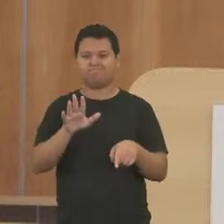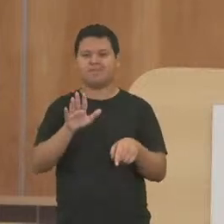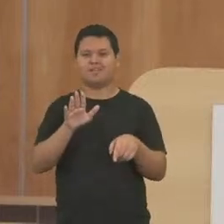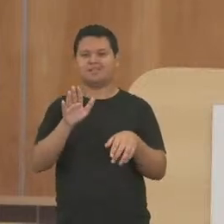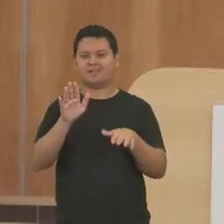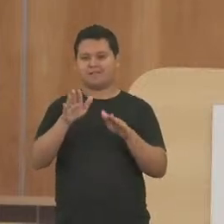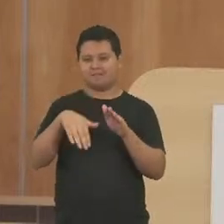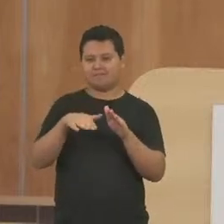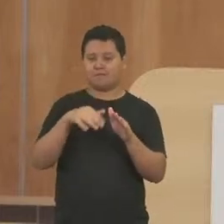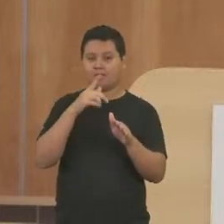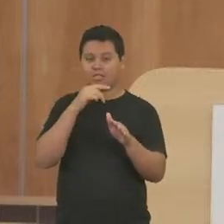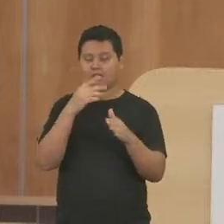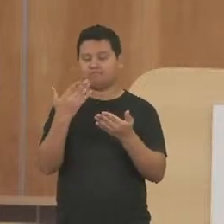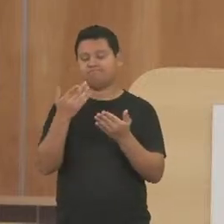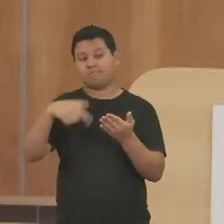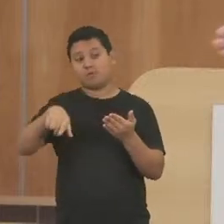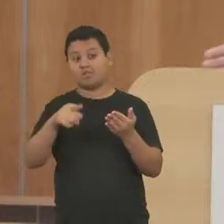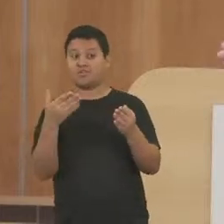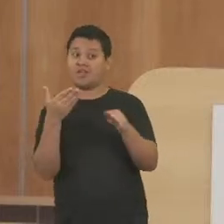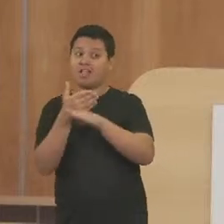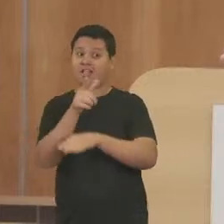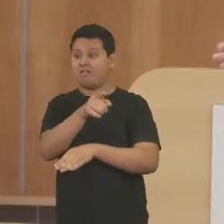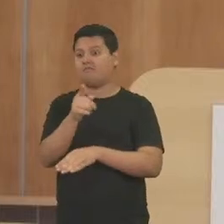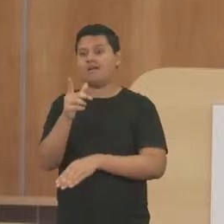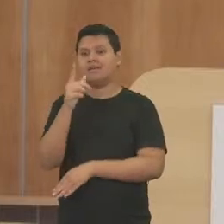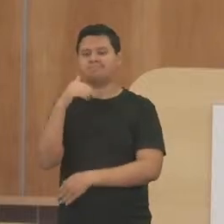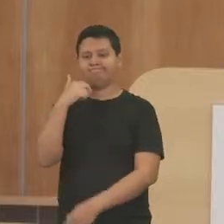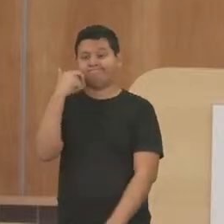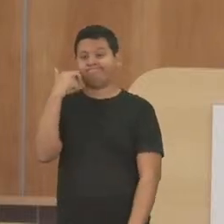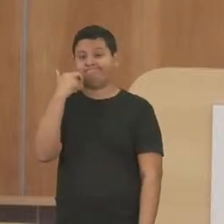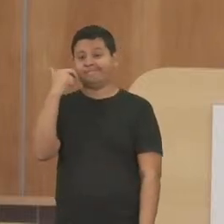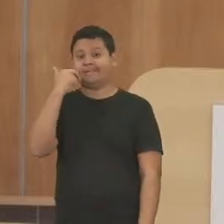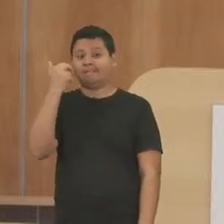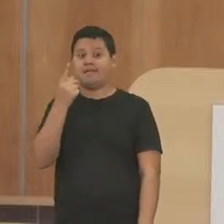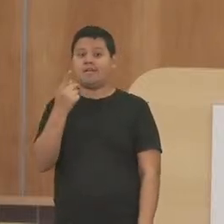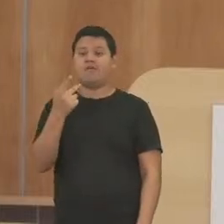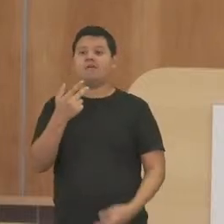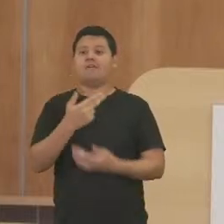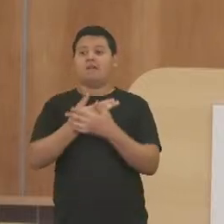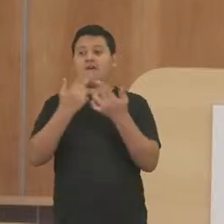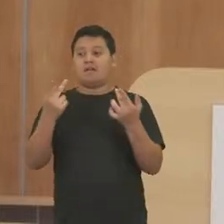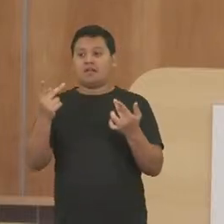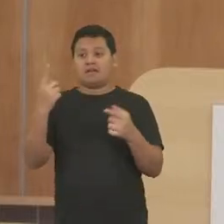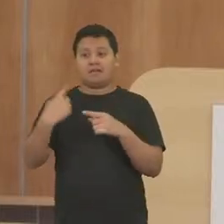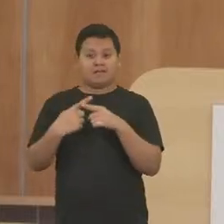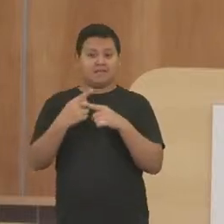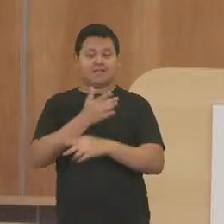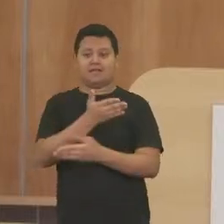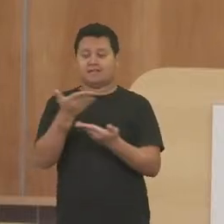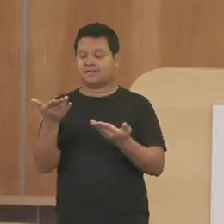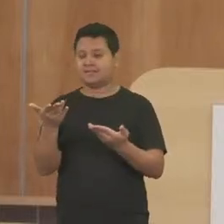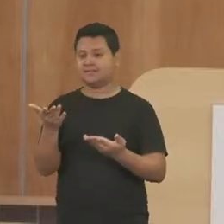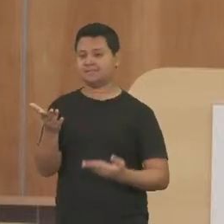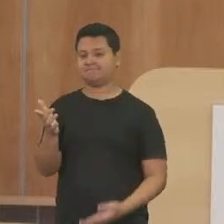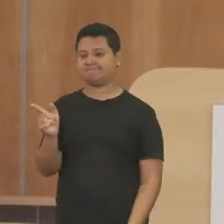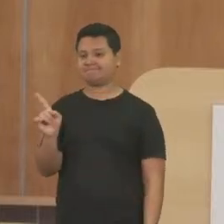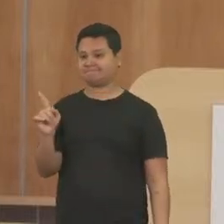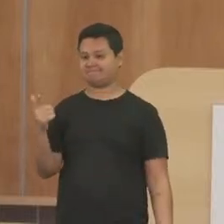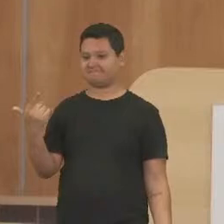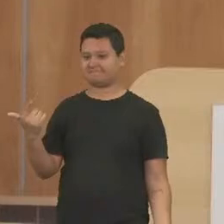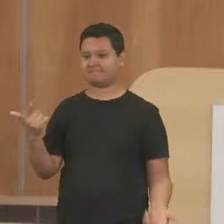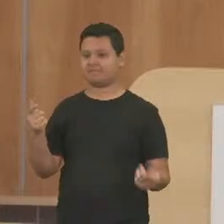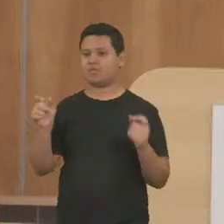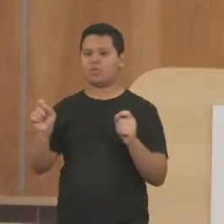a gente percorre os campos da nossa cidade, é de dar vergonha. O espaço do Primavera, que não tem condição nenhuma de ser utilizado,